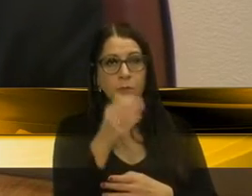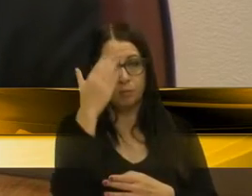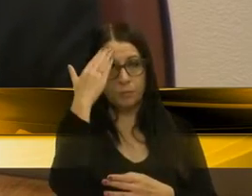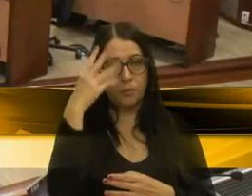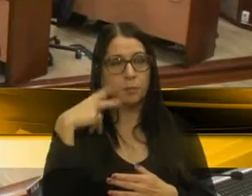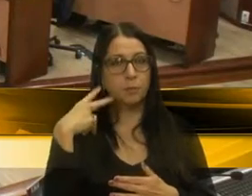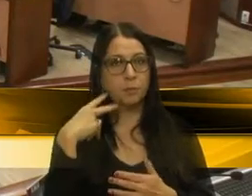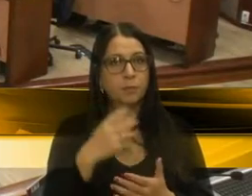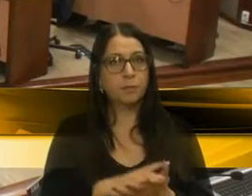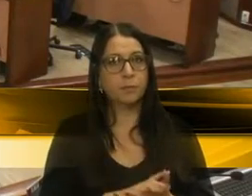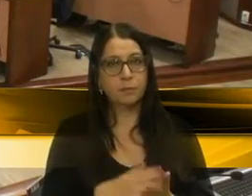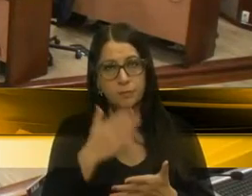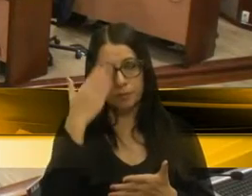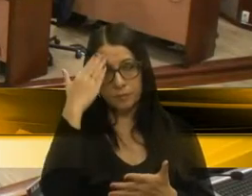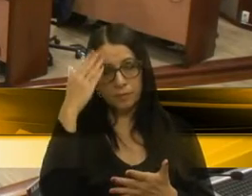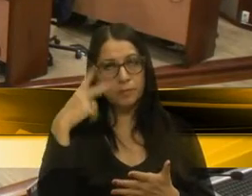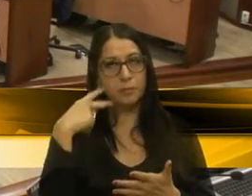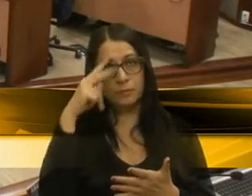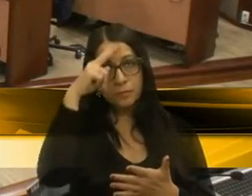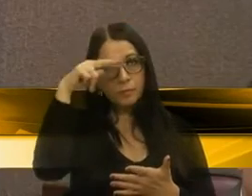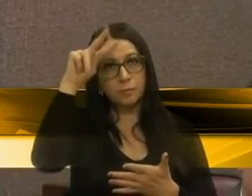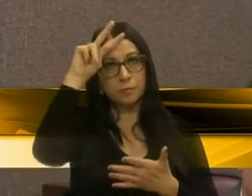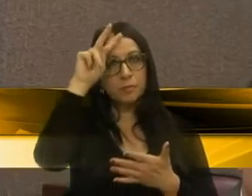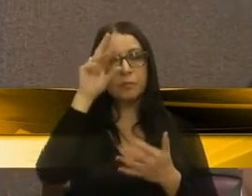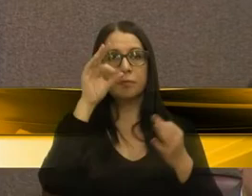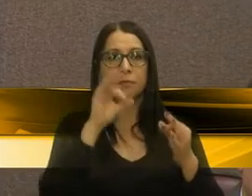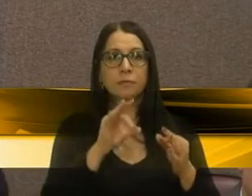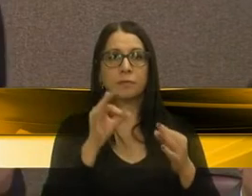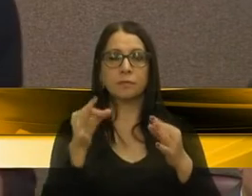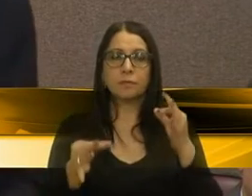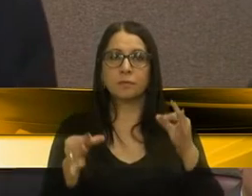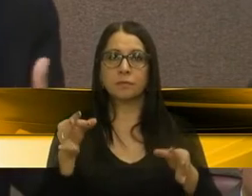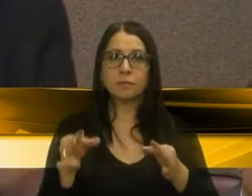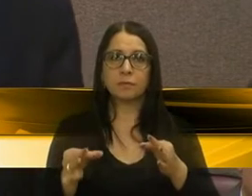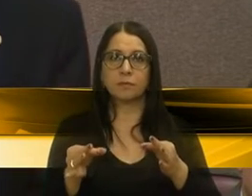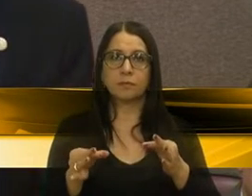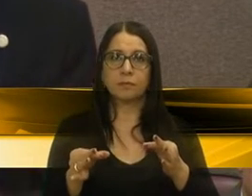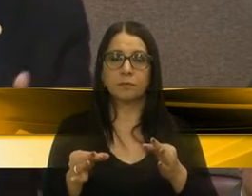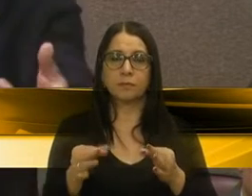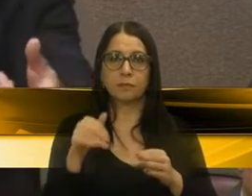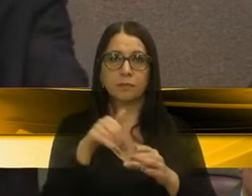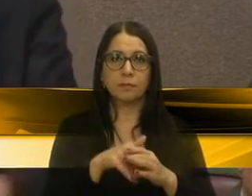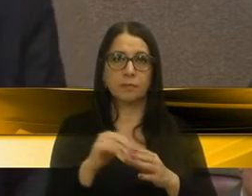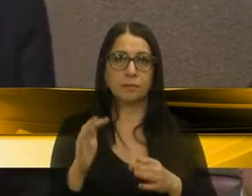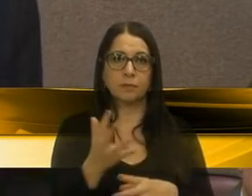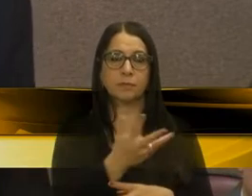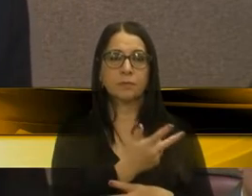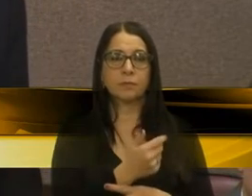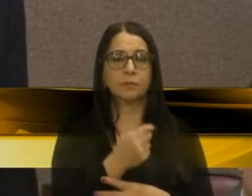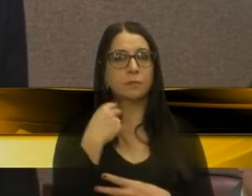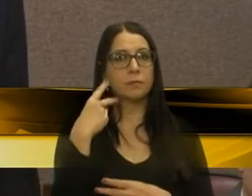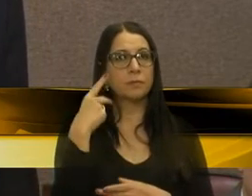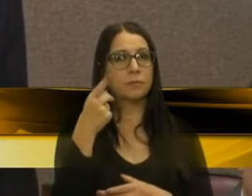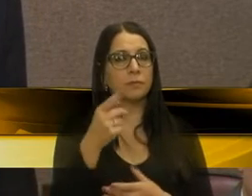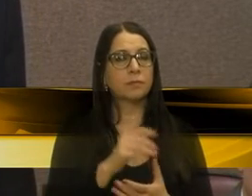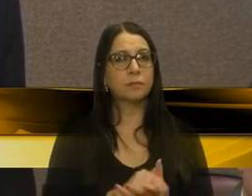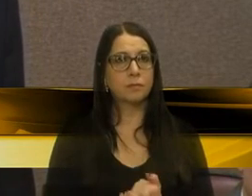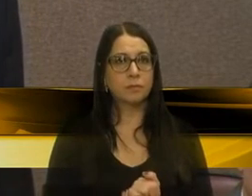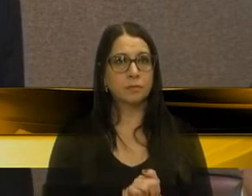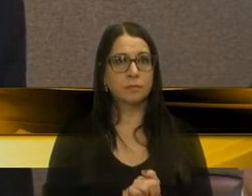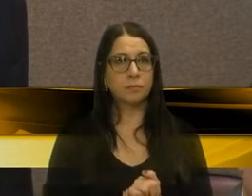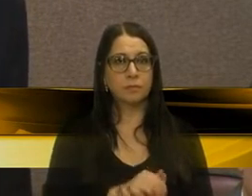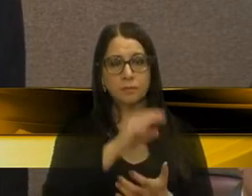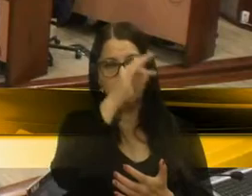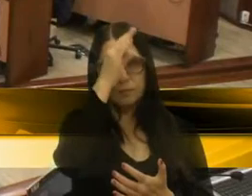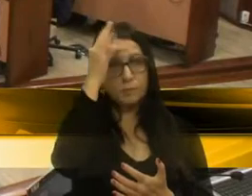vereador. Obrigado, vereador Edson. Com certeza, é justo, volto a dizer, repito, fazer esse voto contigo. Sua parte, vereador